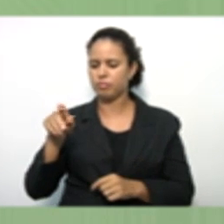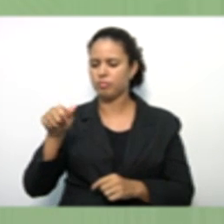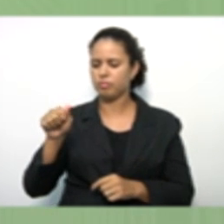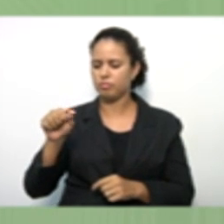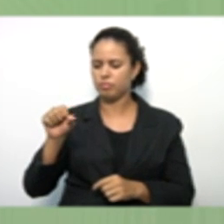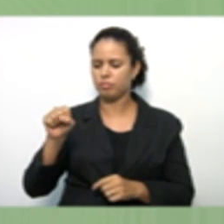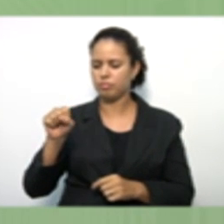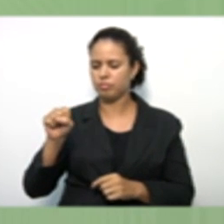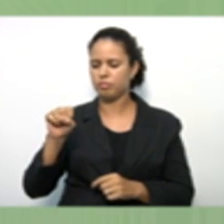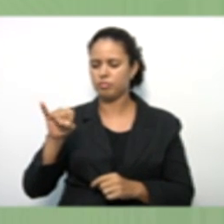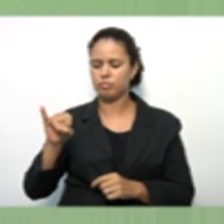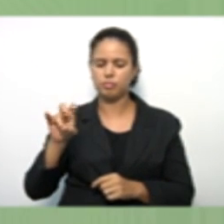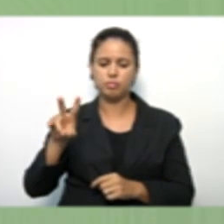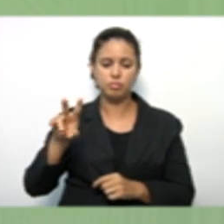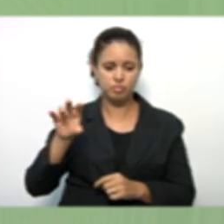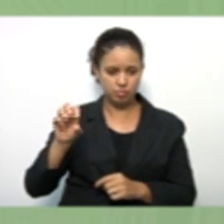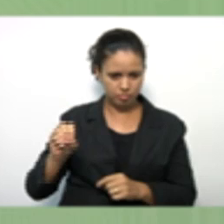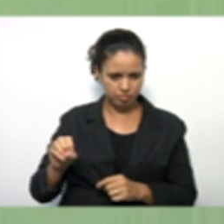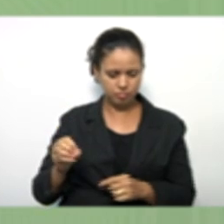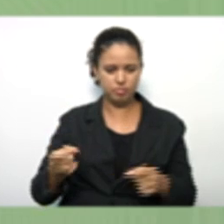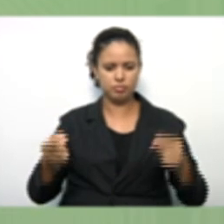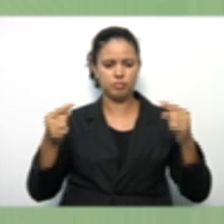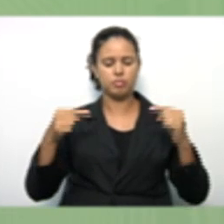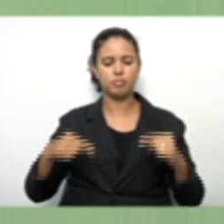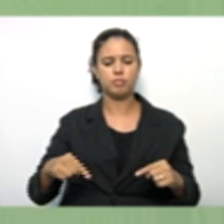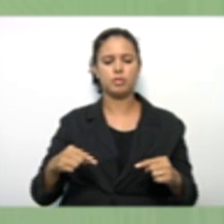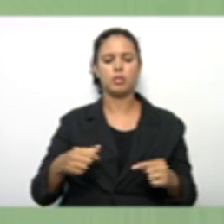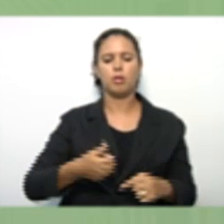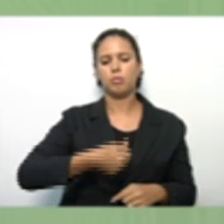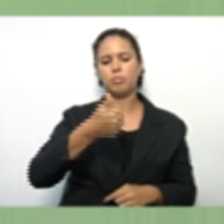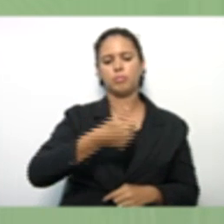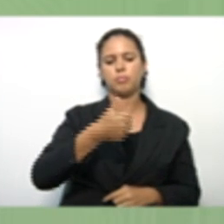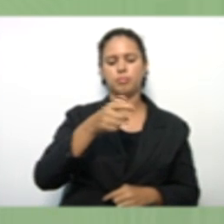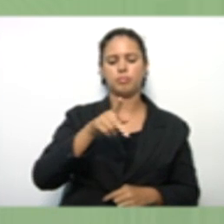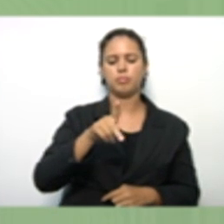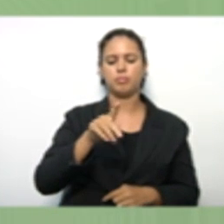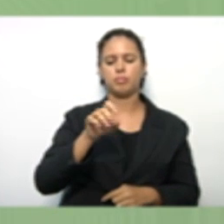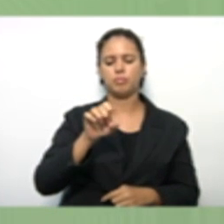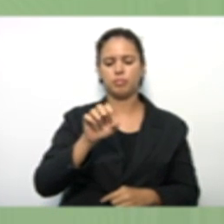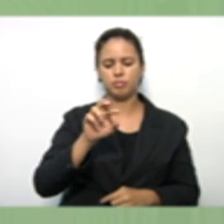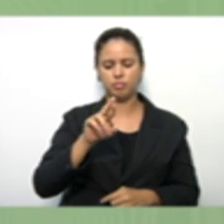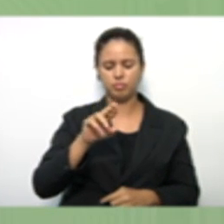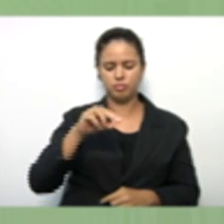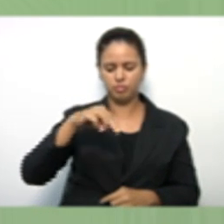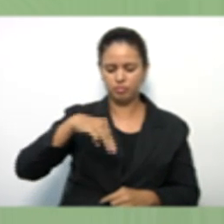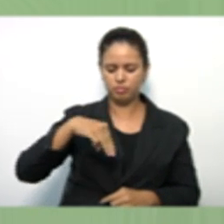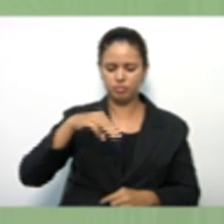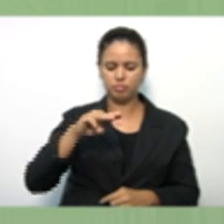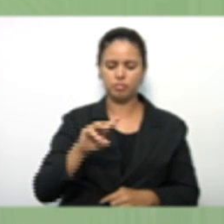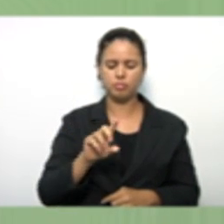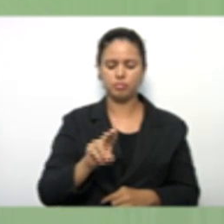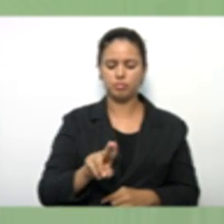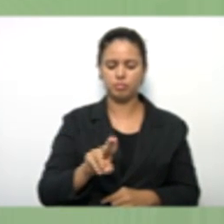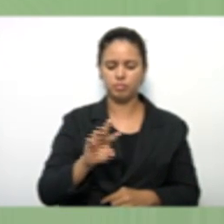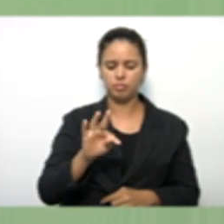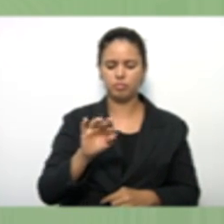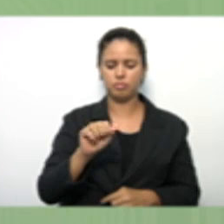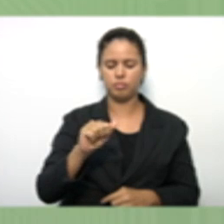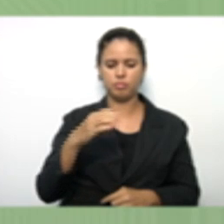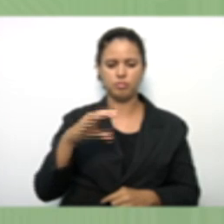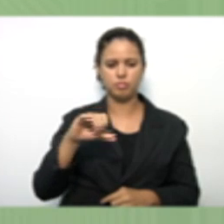entre elementos componentes do ativo e permutação entre elementos componentes do